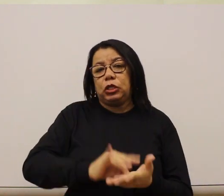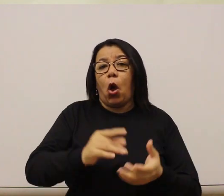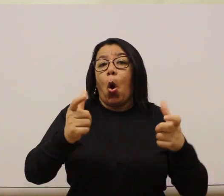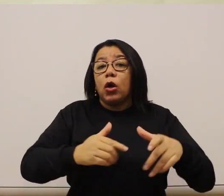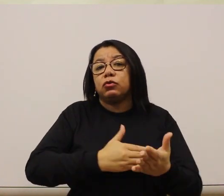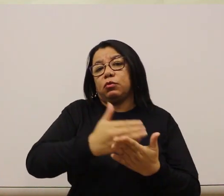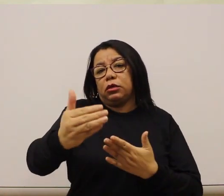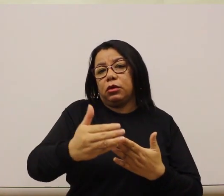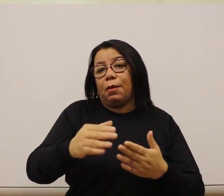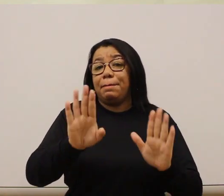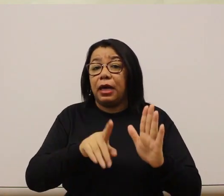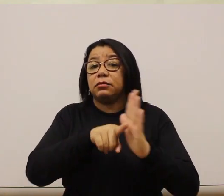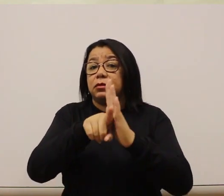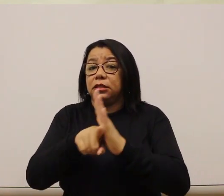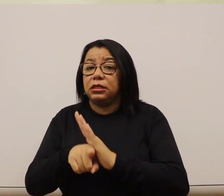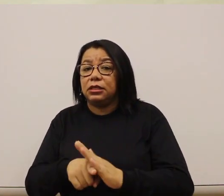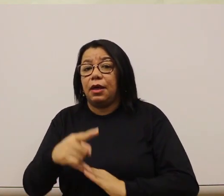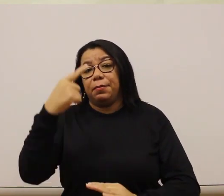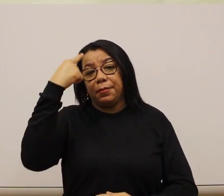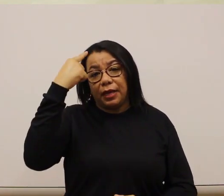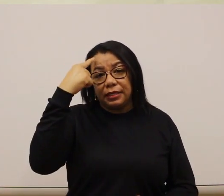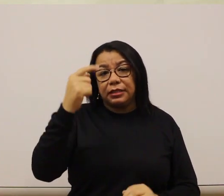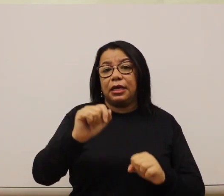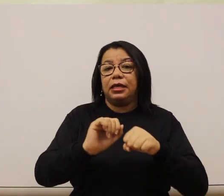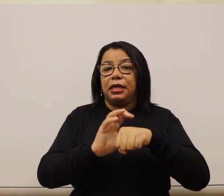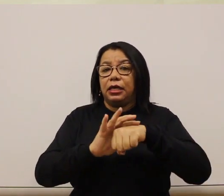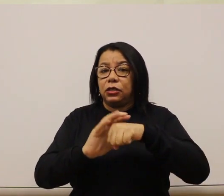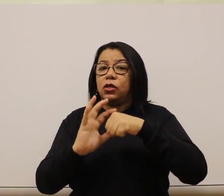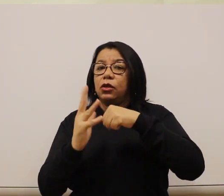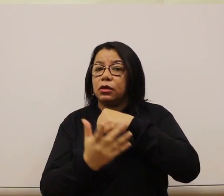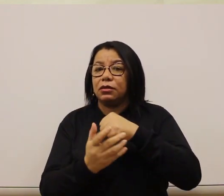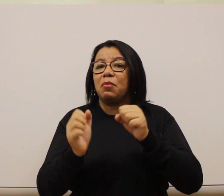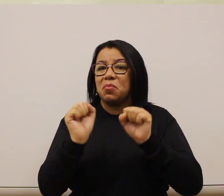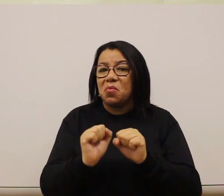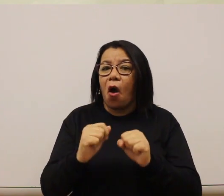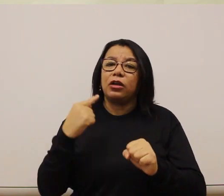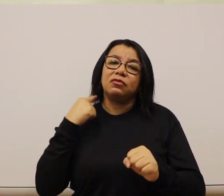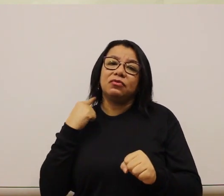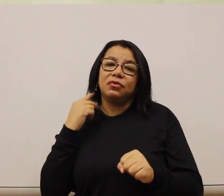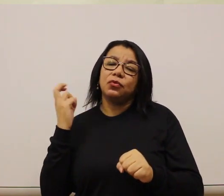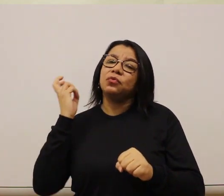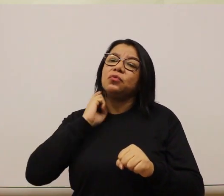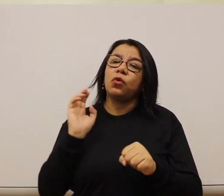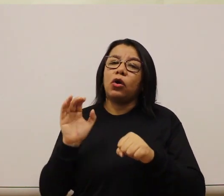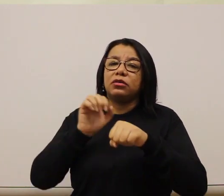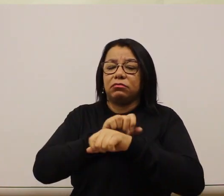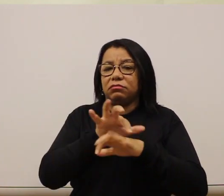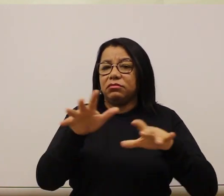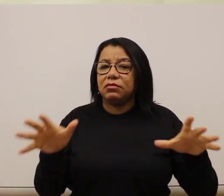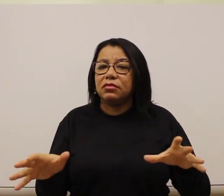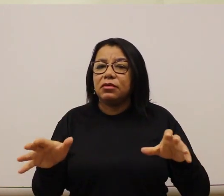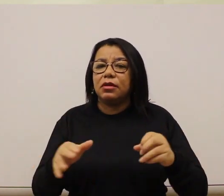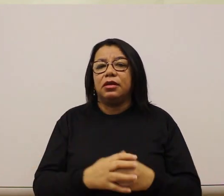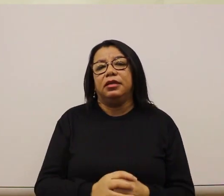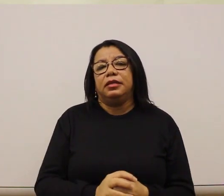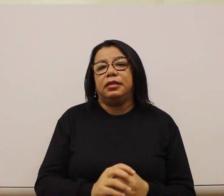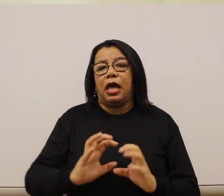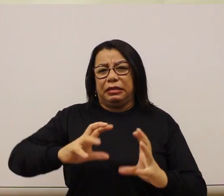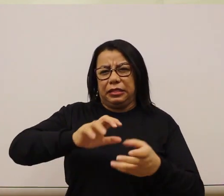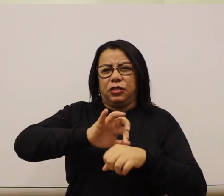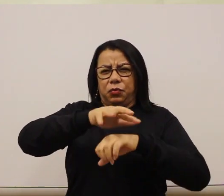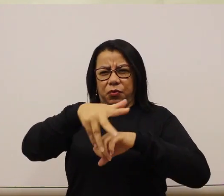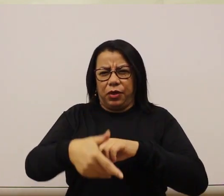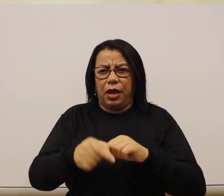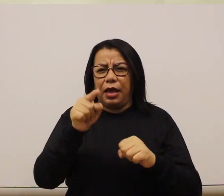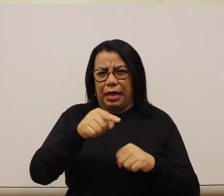os pesquisadores acreditam que o novo coronavírus também tenha surgido de morcegos. No entanto, diferente das últimas pandemias